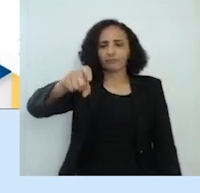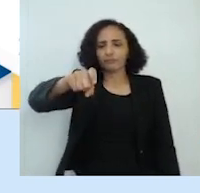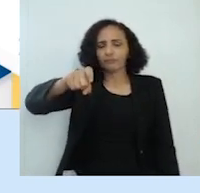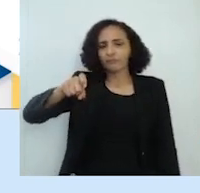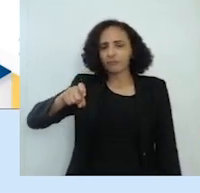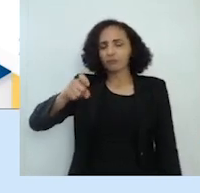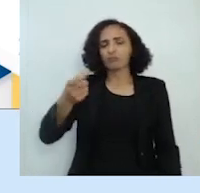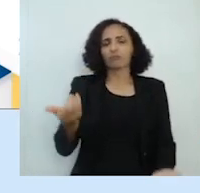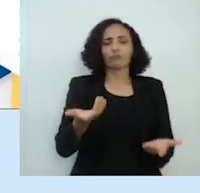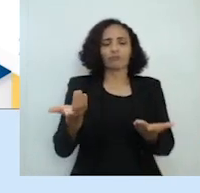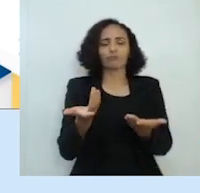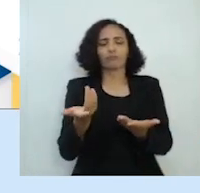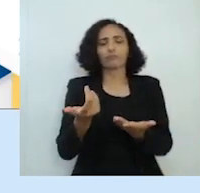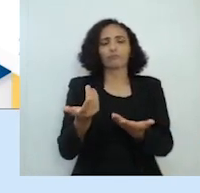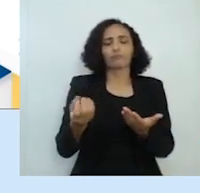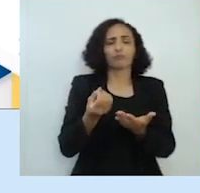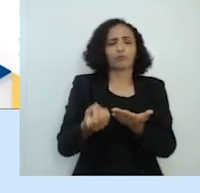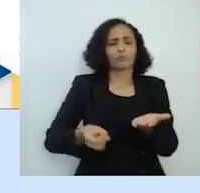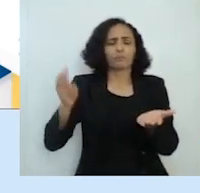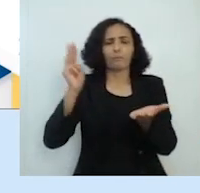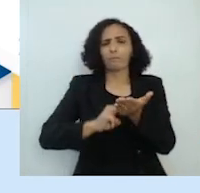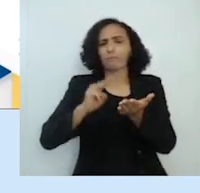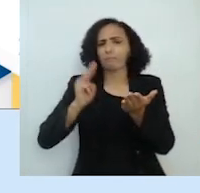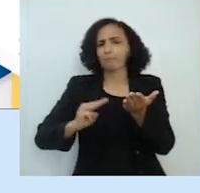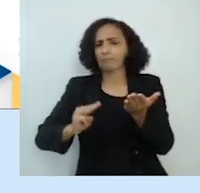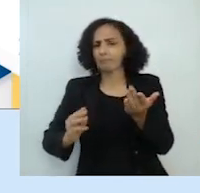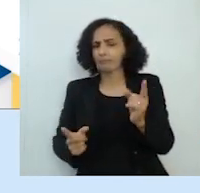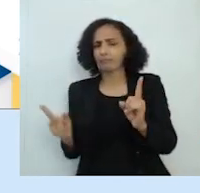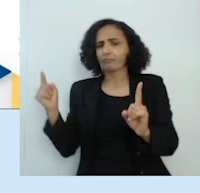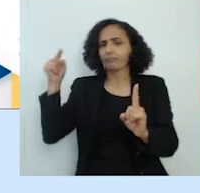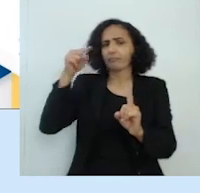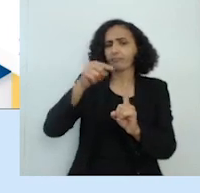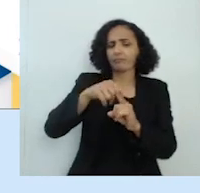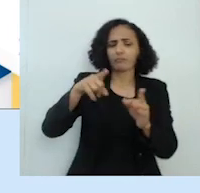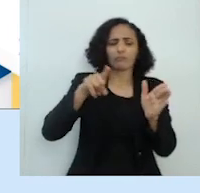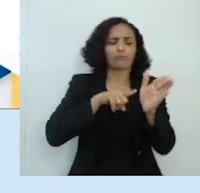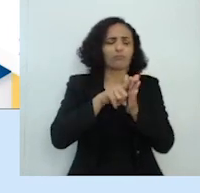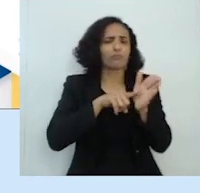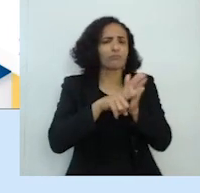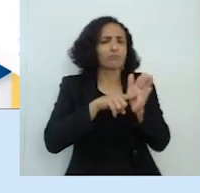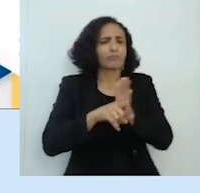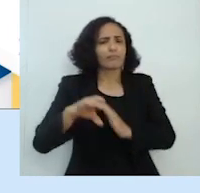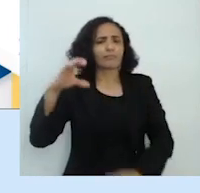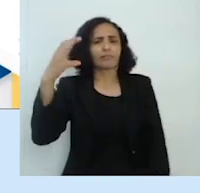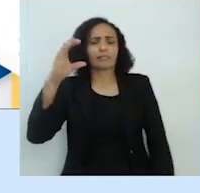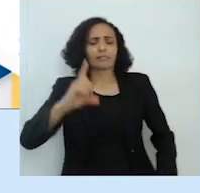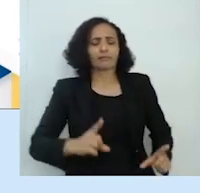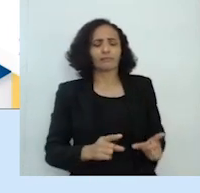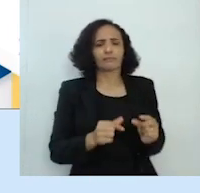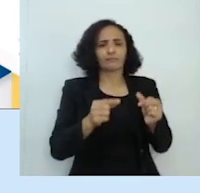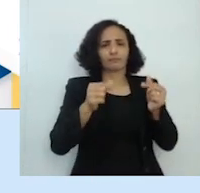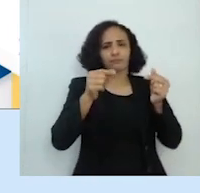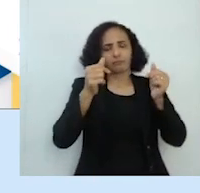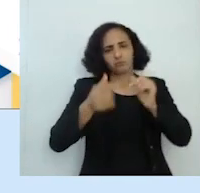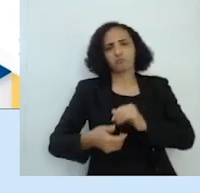qual o método estava pautado na análise crítica e científica do capitalismo.